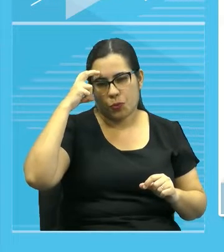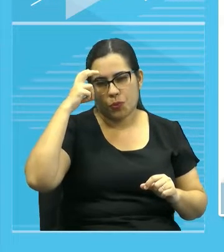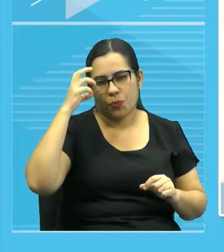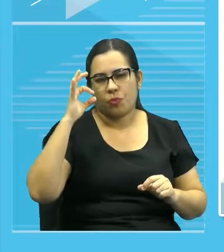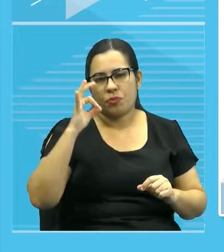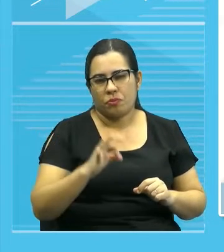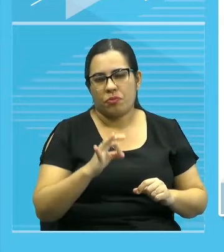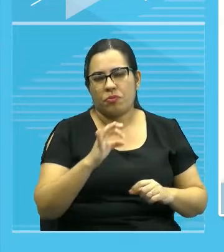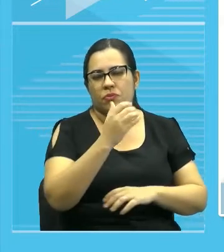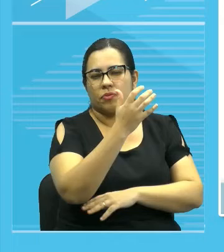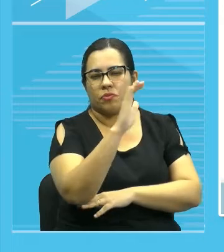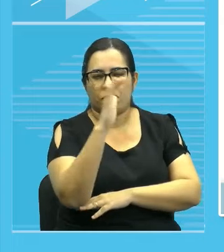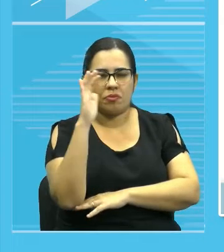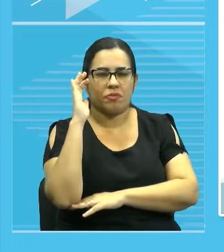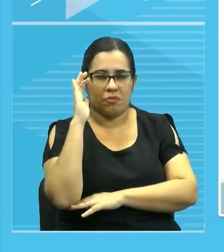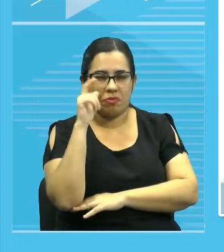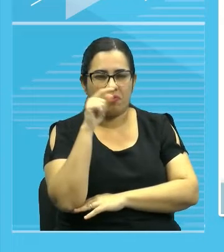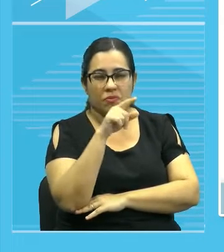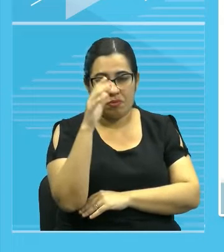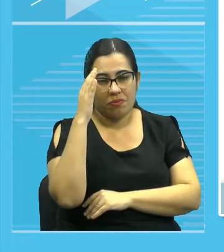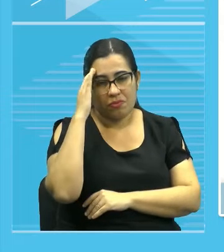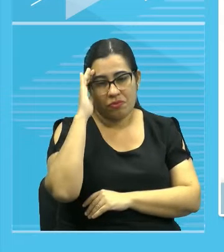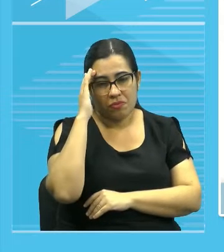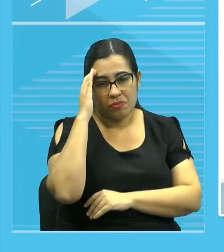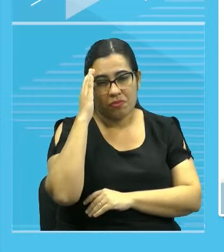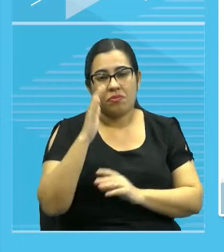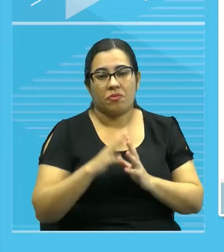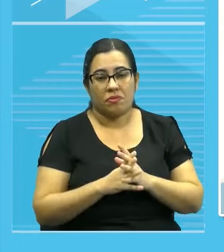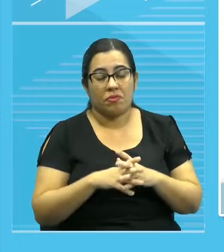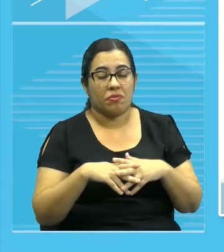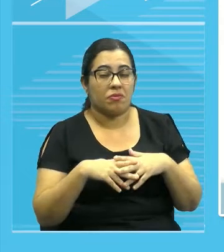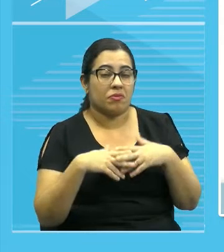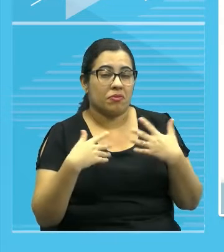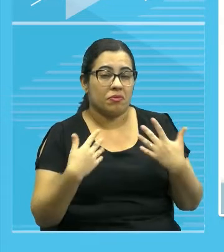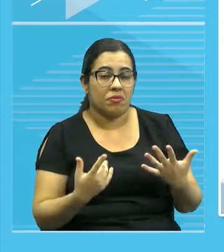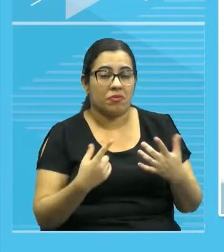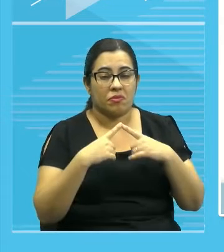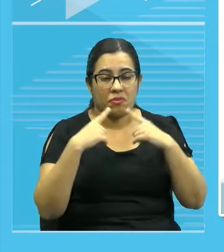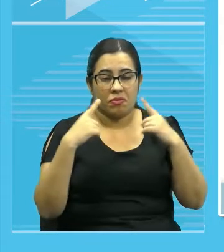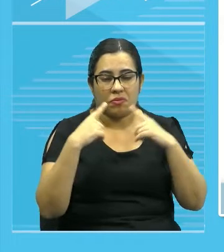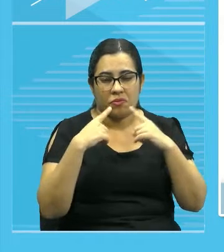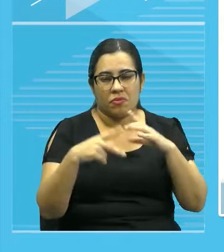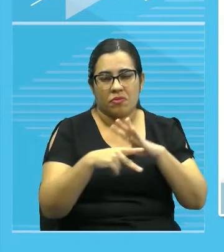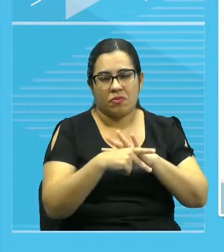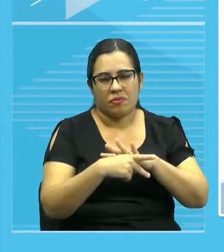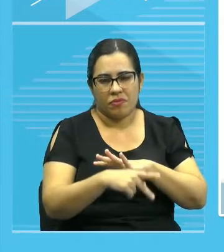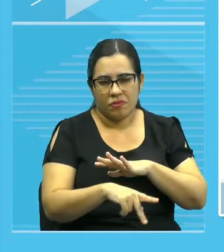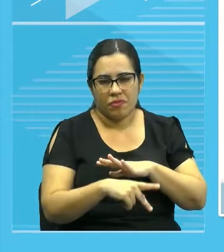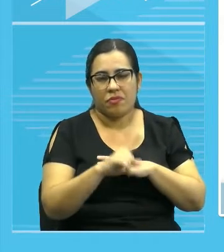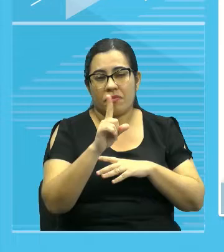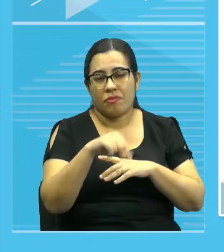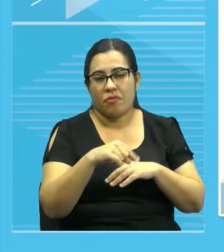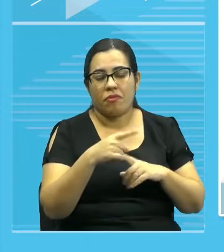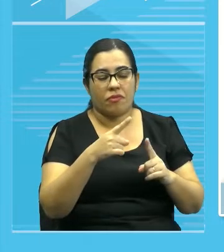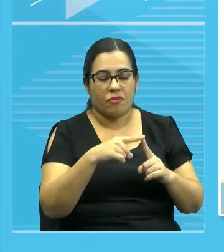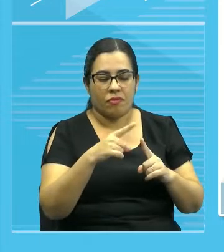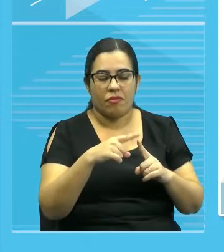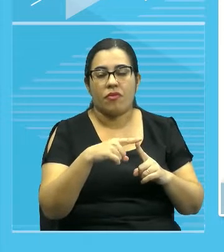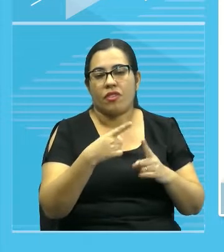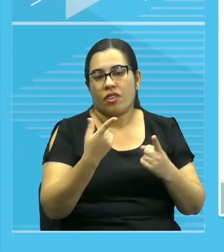as plantas entende então é essa crítica que ele faz esse tipo de texto